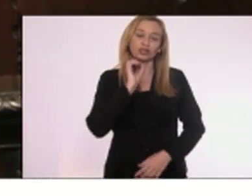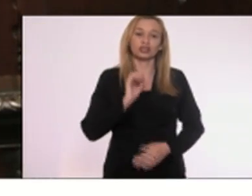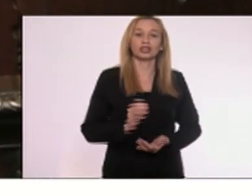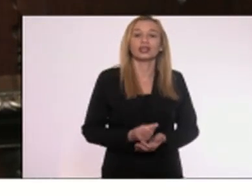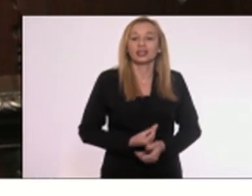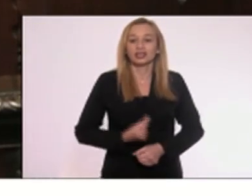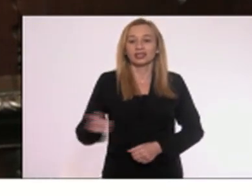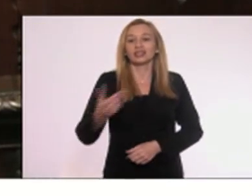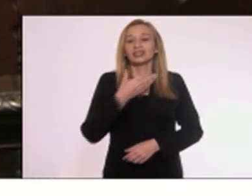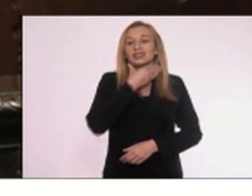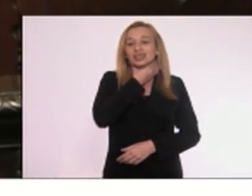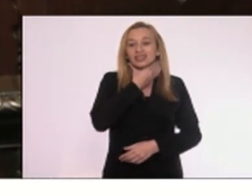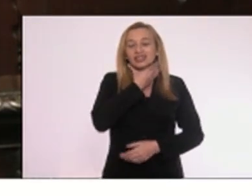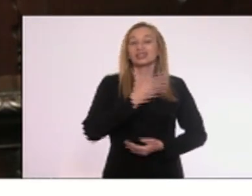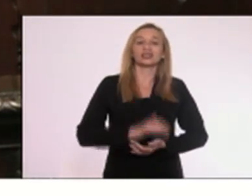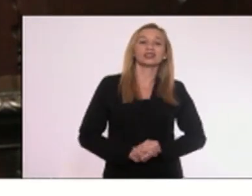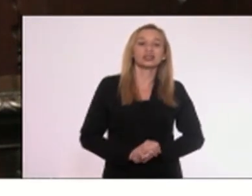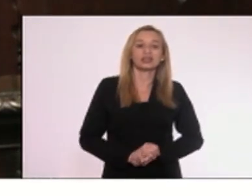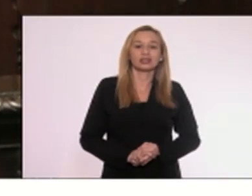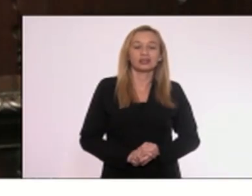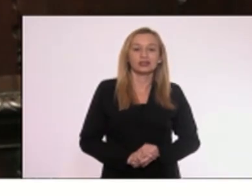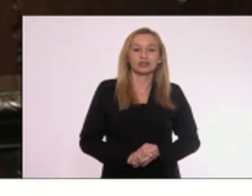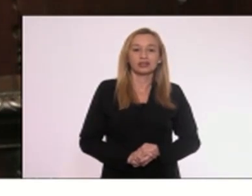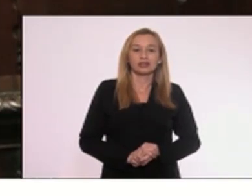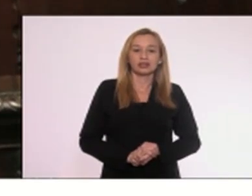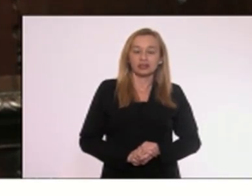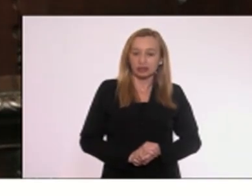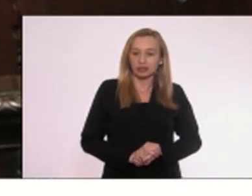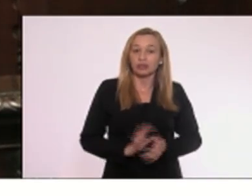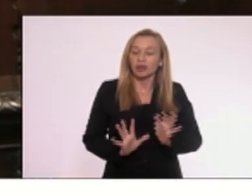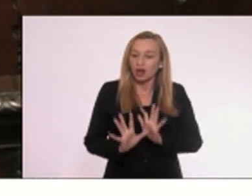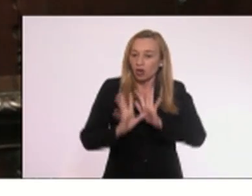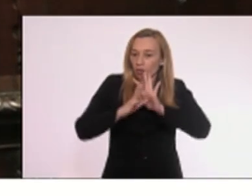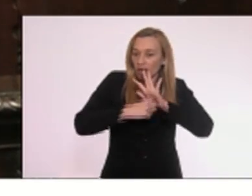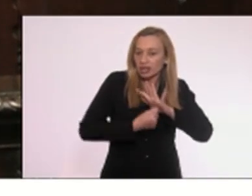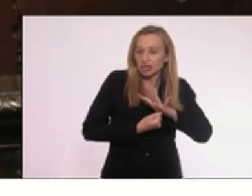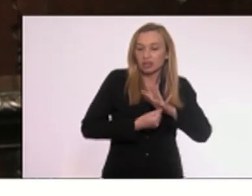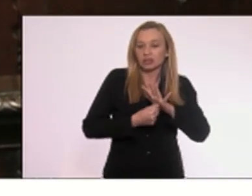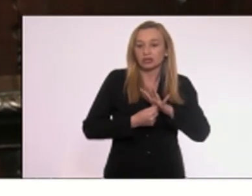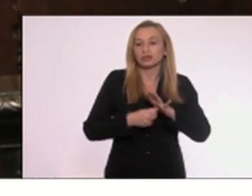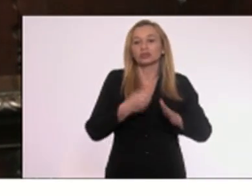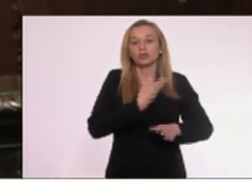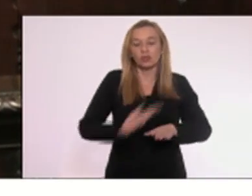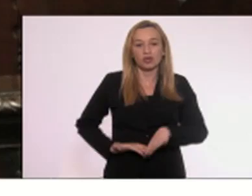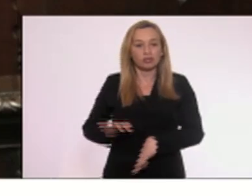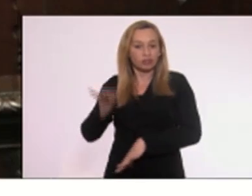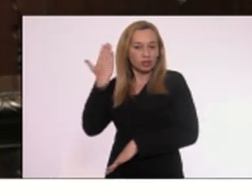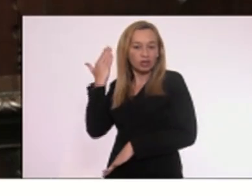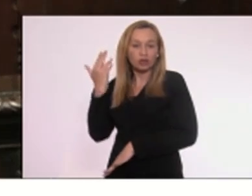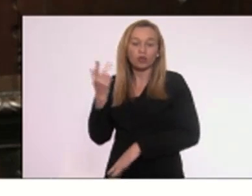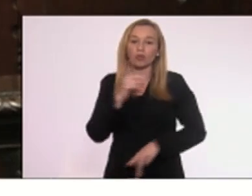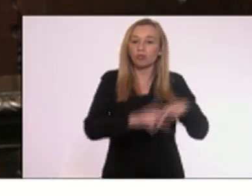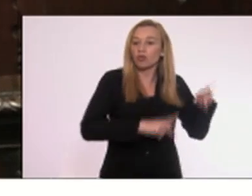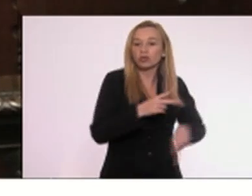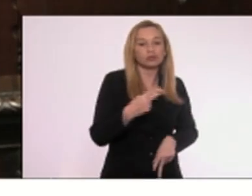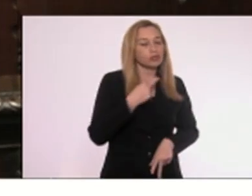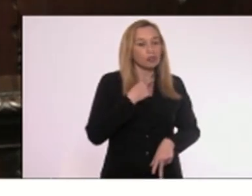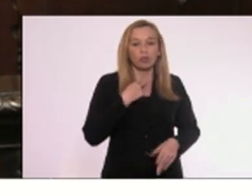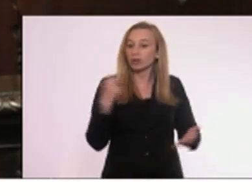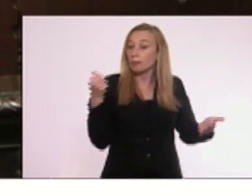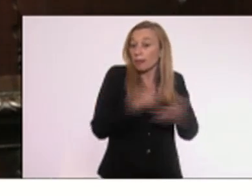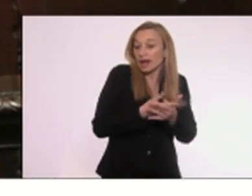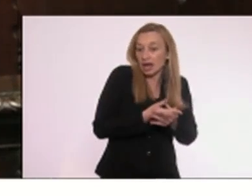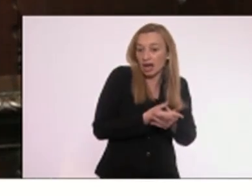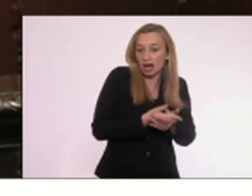pela incompetência e, sobretudo, pela roubalheira dos governos anteriores. A população não pode pagar essa conta e